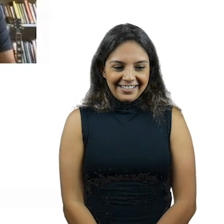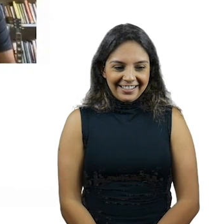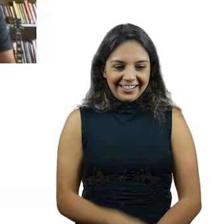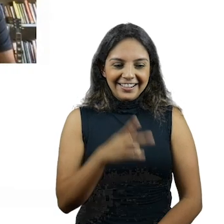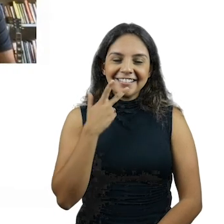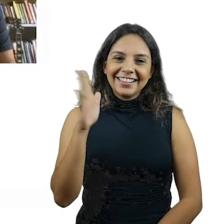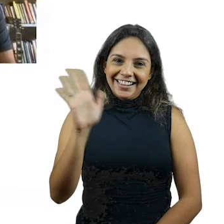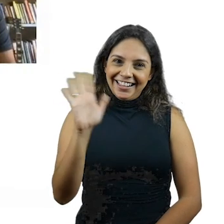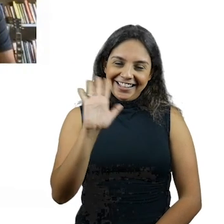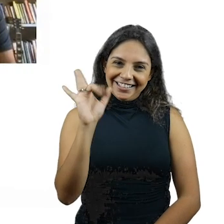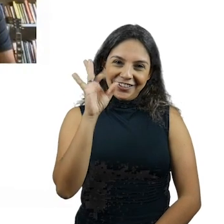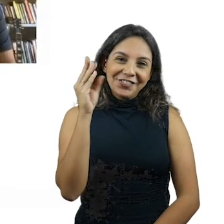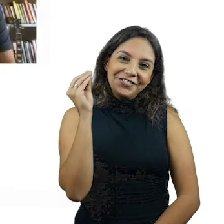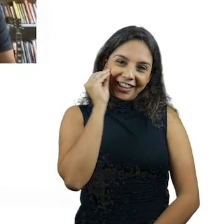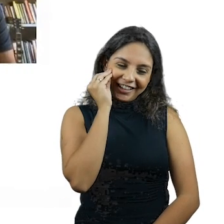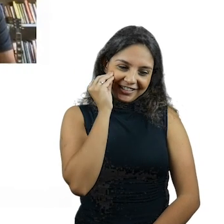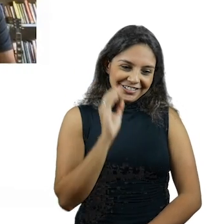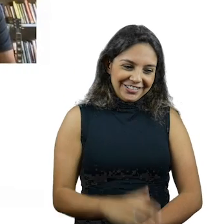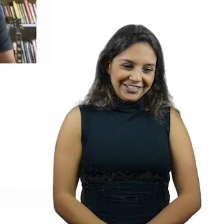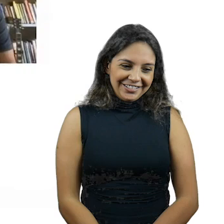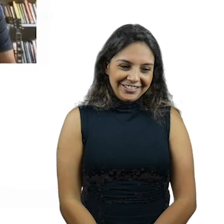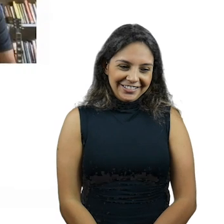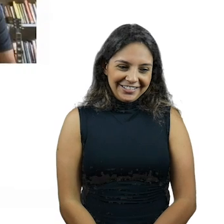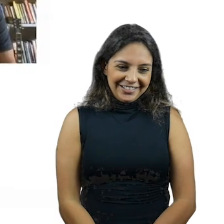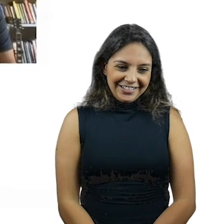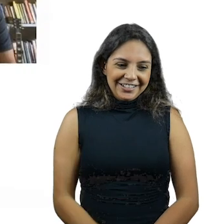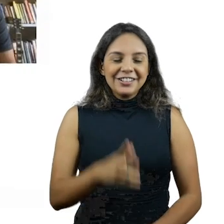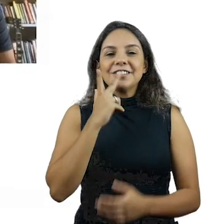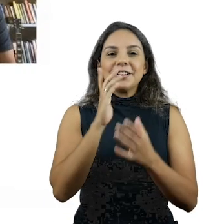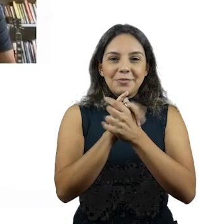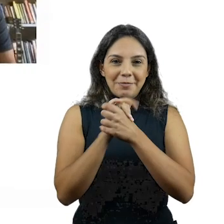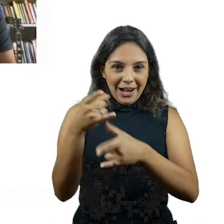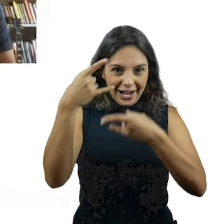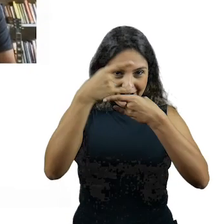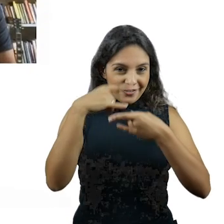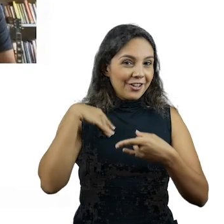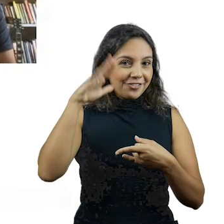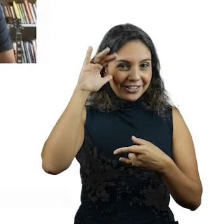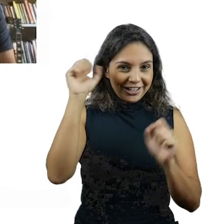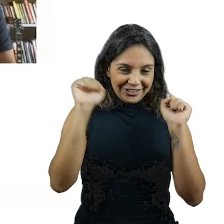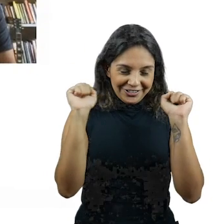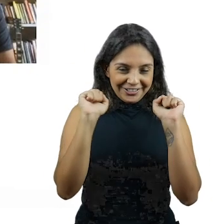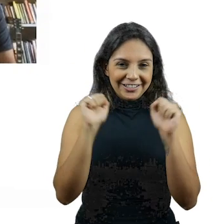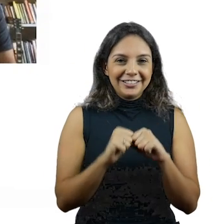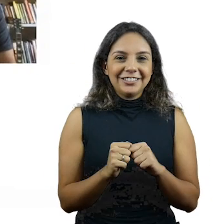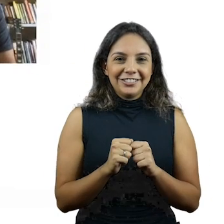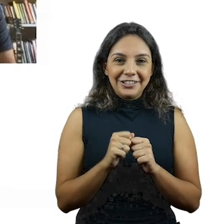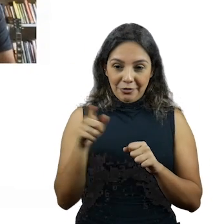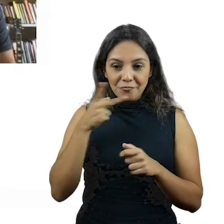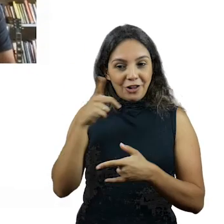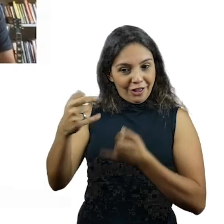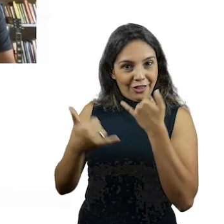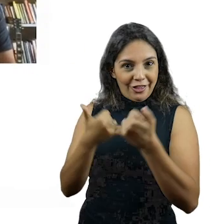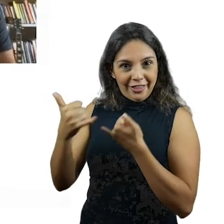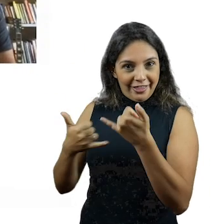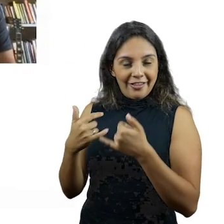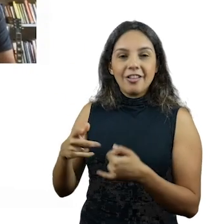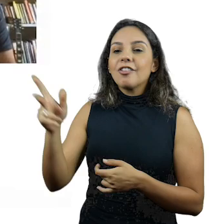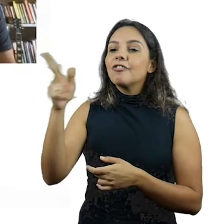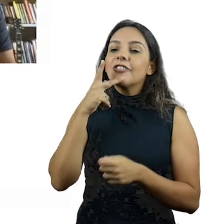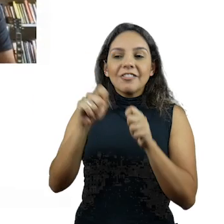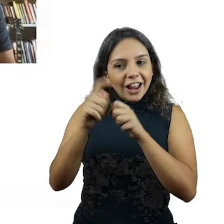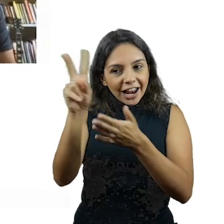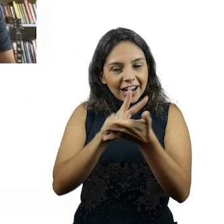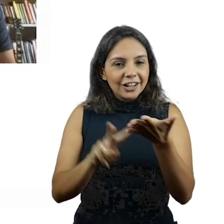aí, Afonso. Ei, Malu, querida. Parabéns aí pela live, tô assistindo, tô adorando. Tá se divertindo? Ela não anima a fazer